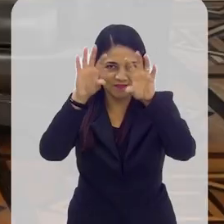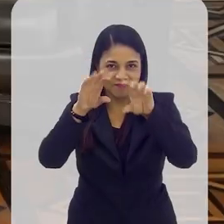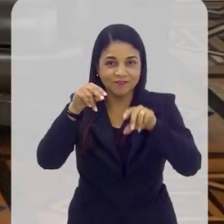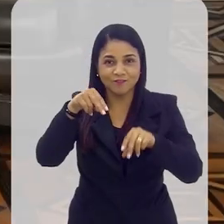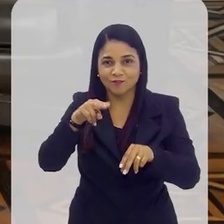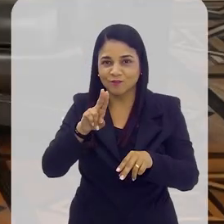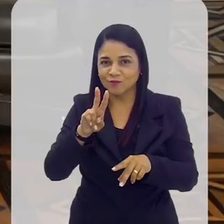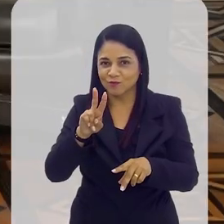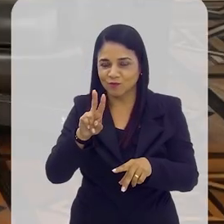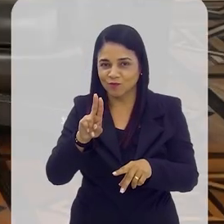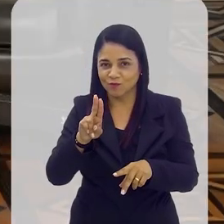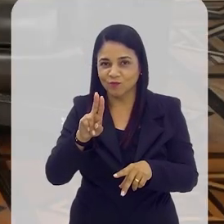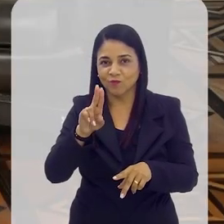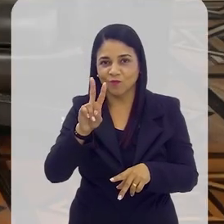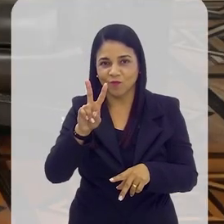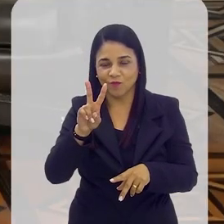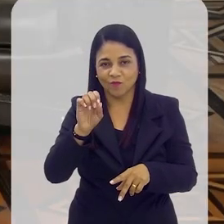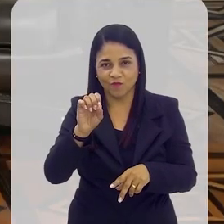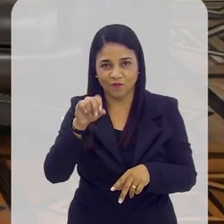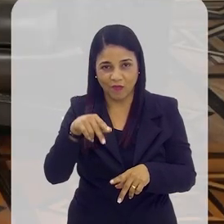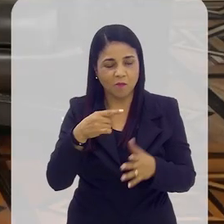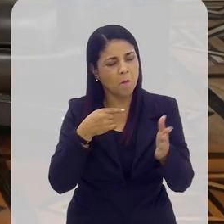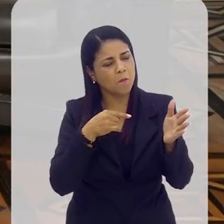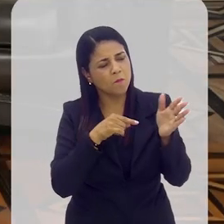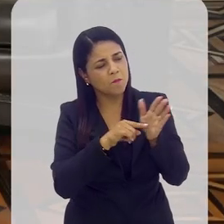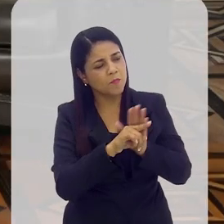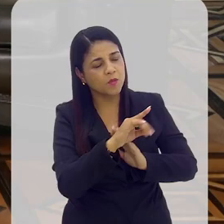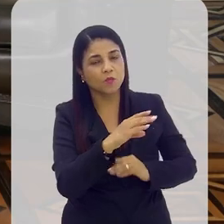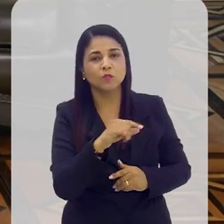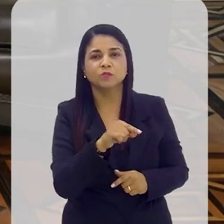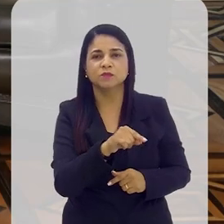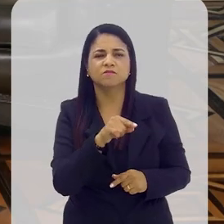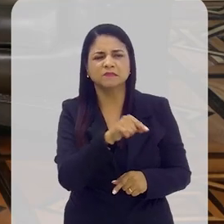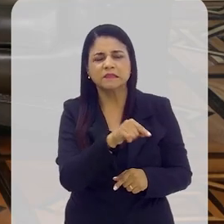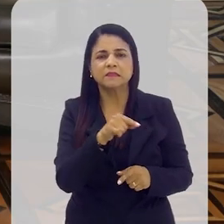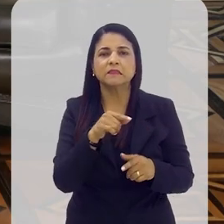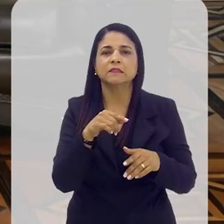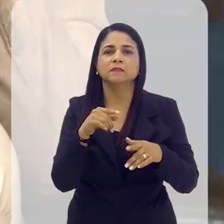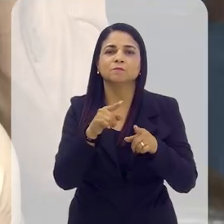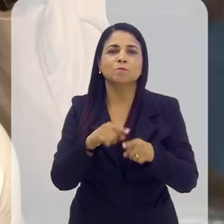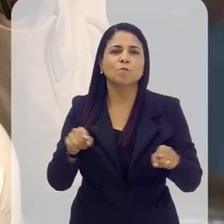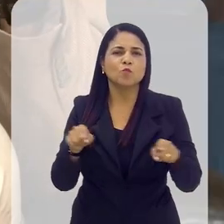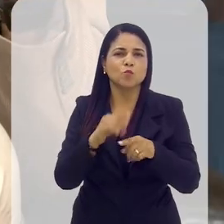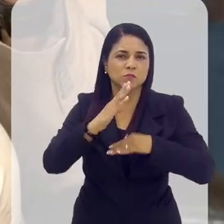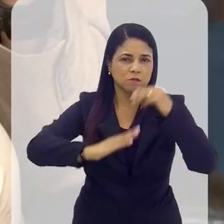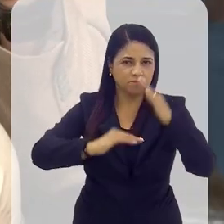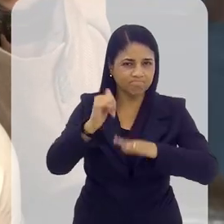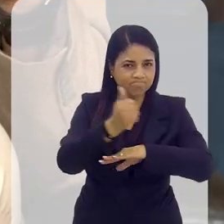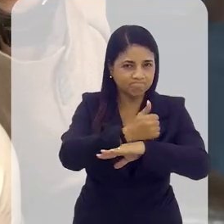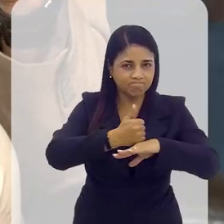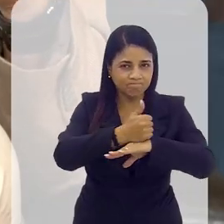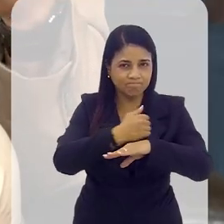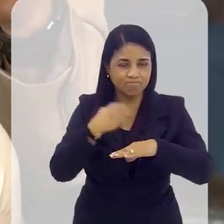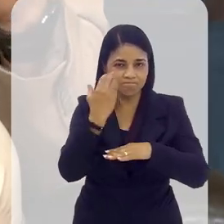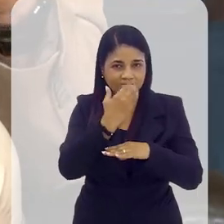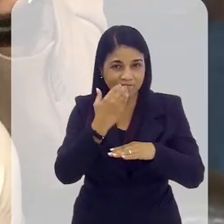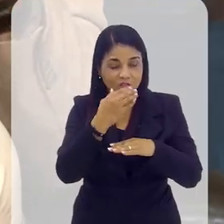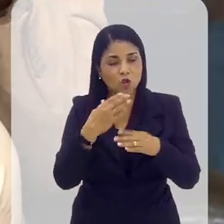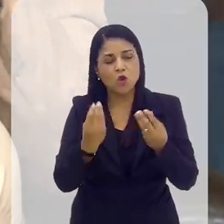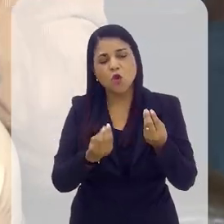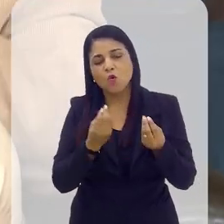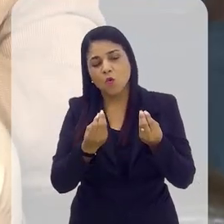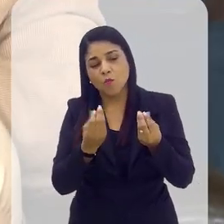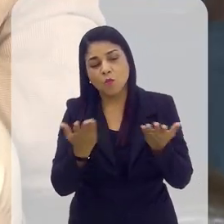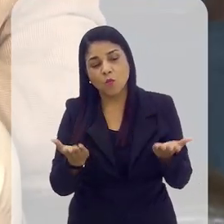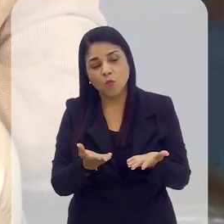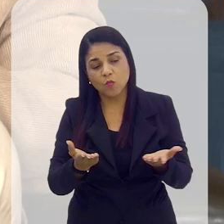nuvem. Isso é muito legal. O processo. Tá Claudinho, eu queria te fazer uma pergunta. Eu vou sair desse ponto da música até para entender como é que